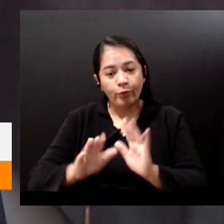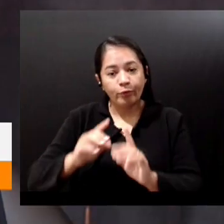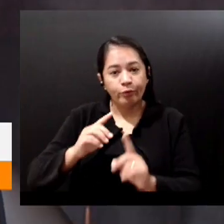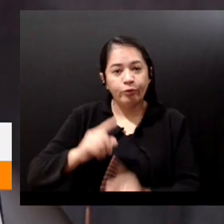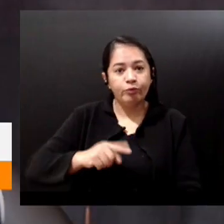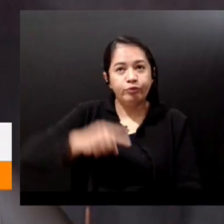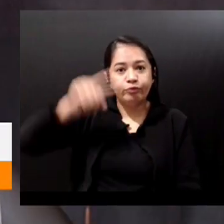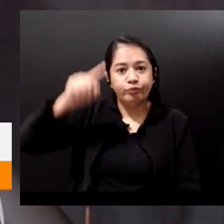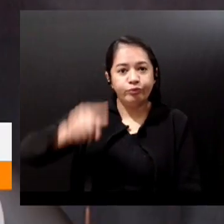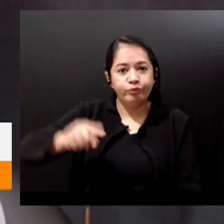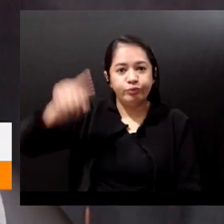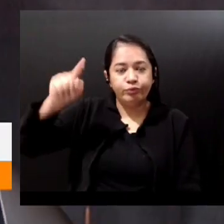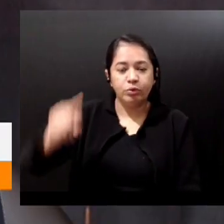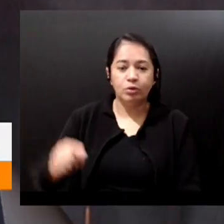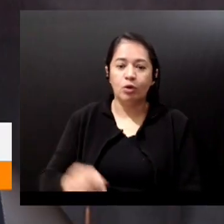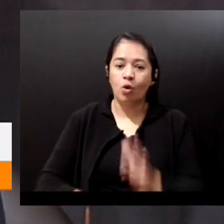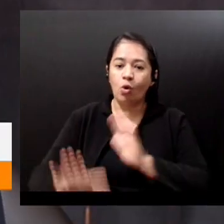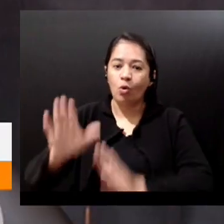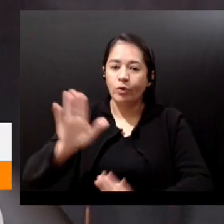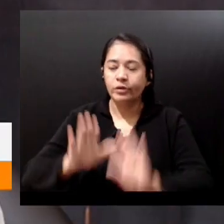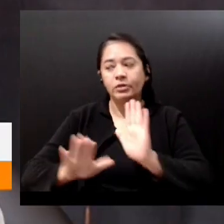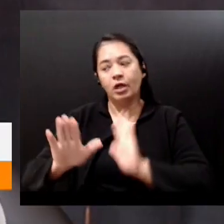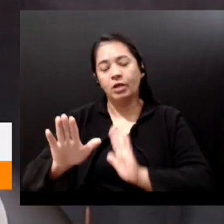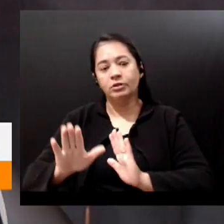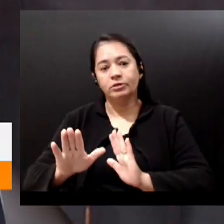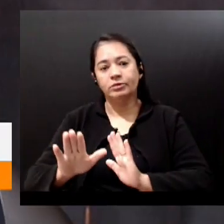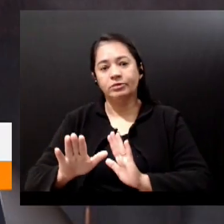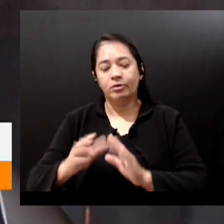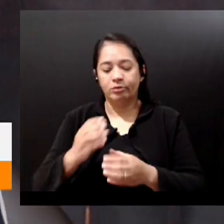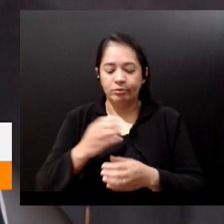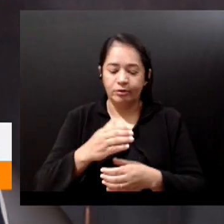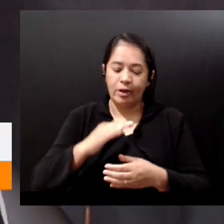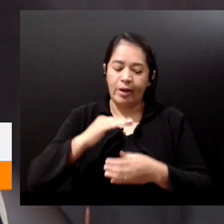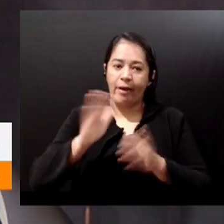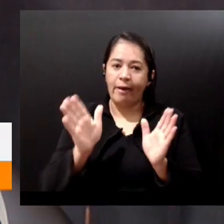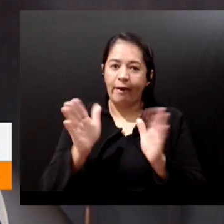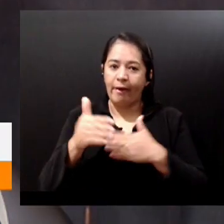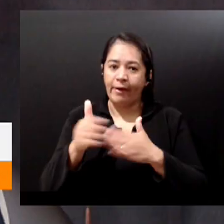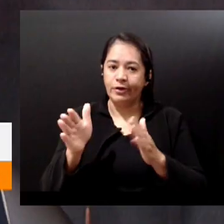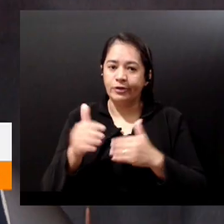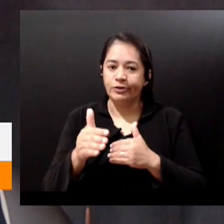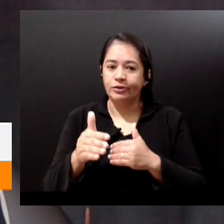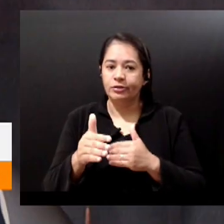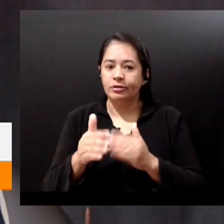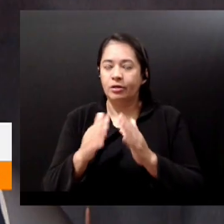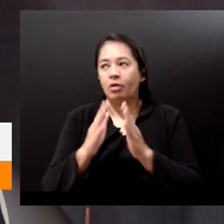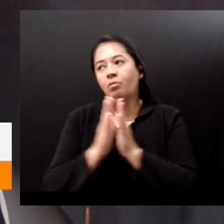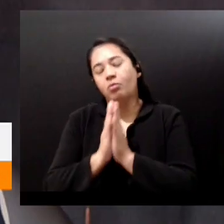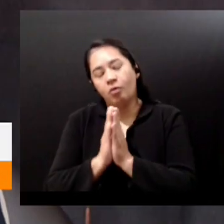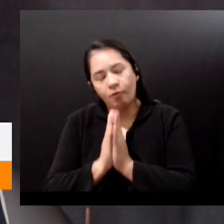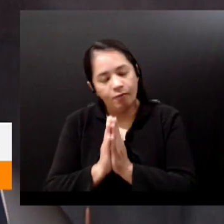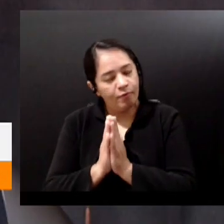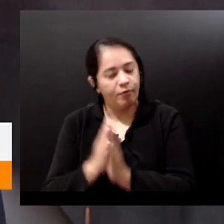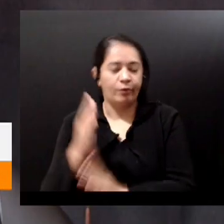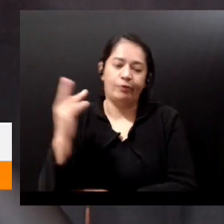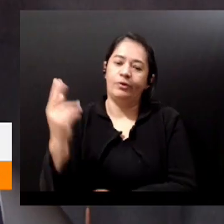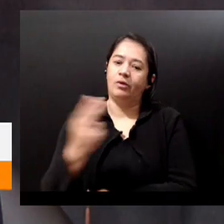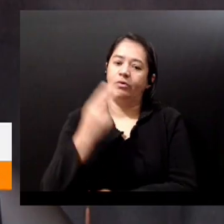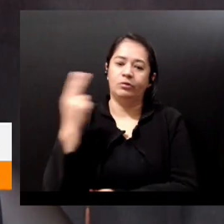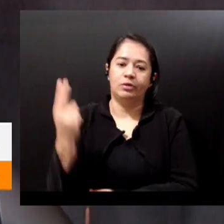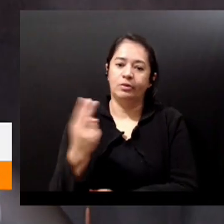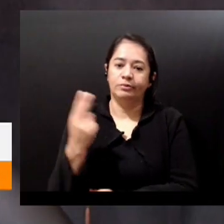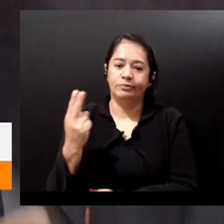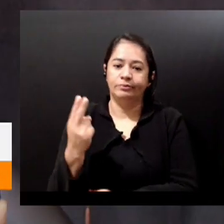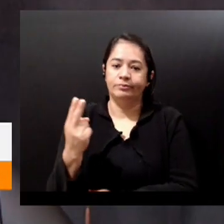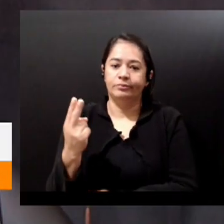ouve, né. Caixinha de som, gente, abominável, não dá pra gente pensar que, assim, teria